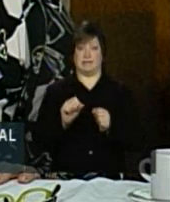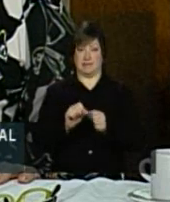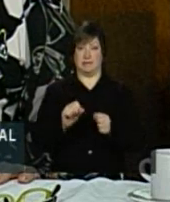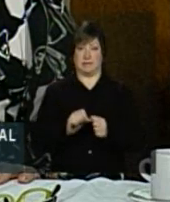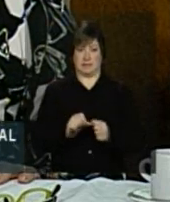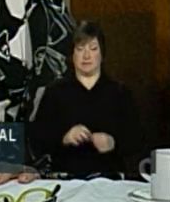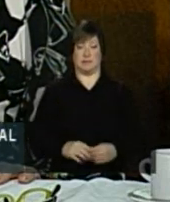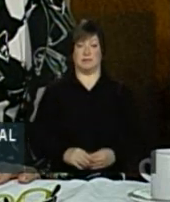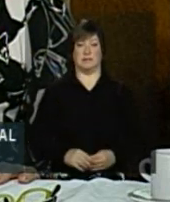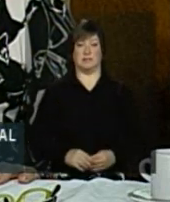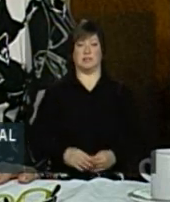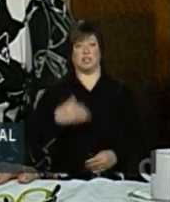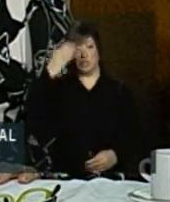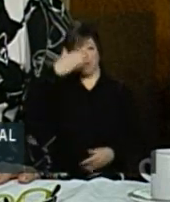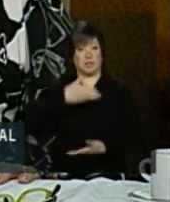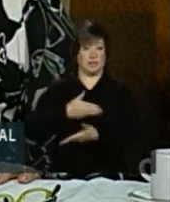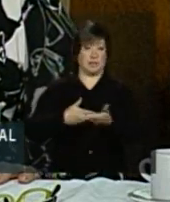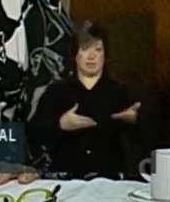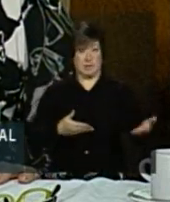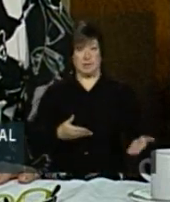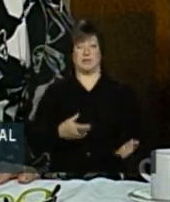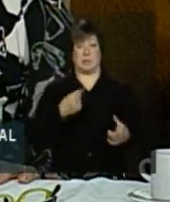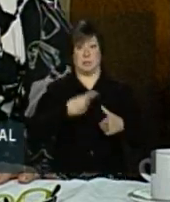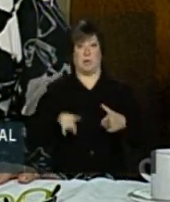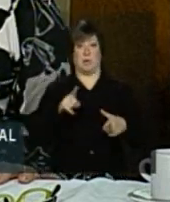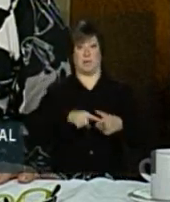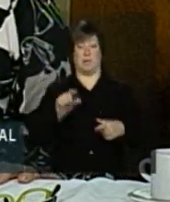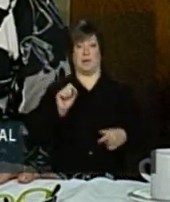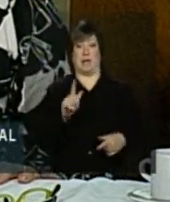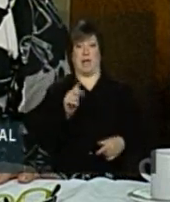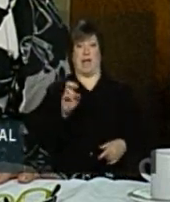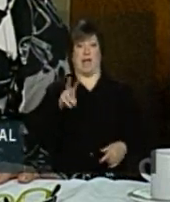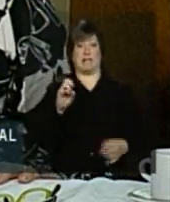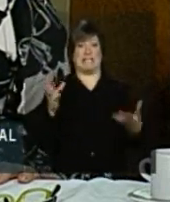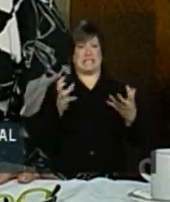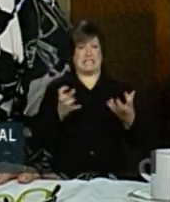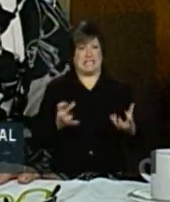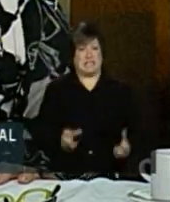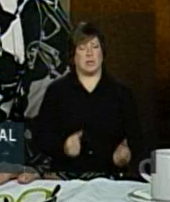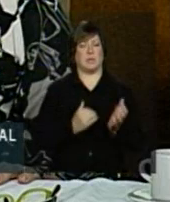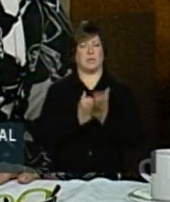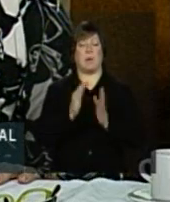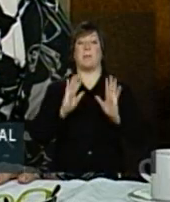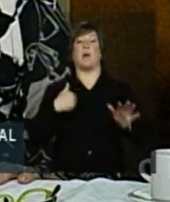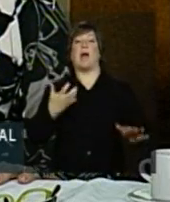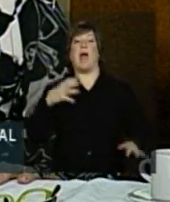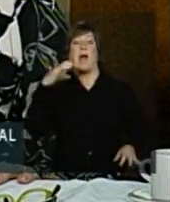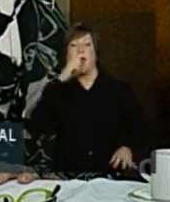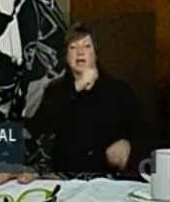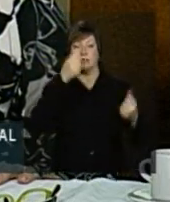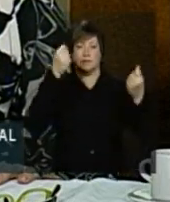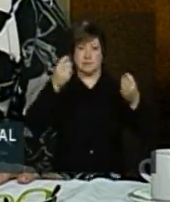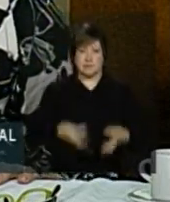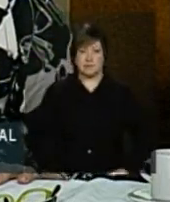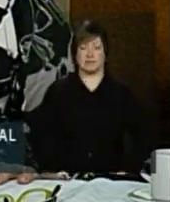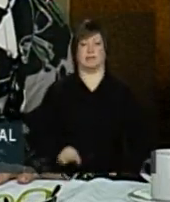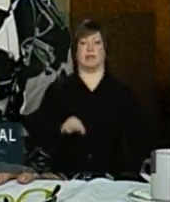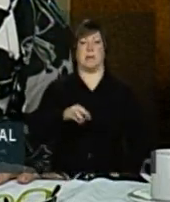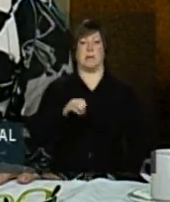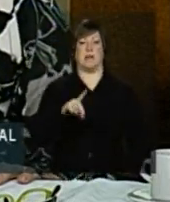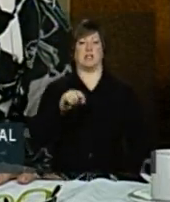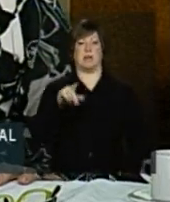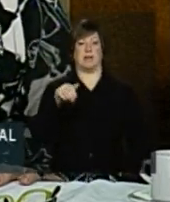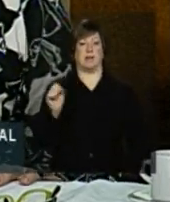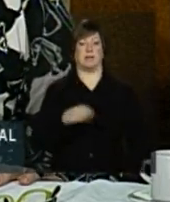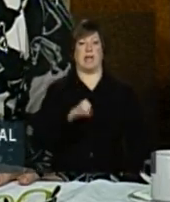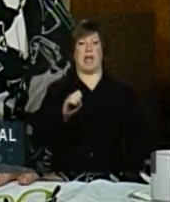em frente a essa situação ao agravamento da situação da seca mas eu queria rapidamente falar sobre as medidas estruturais porque eu acho